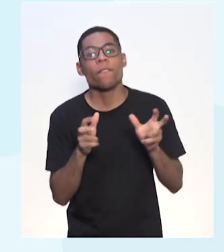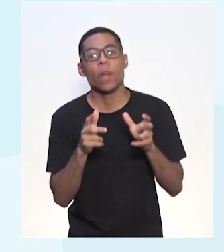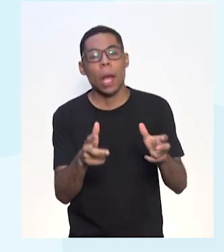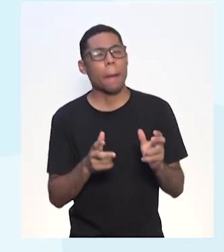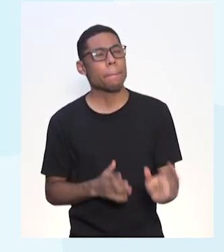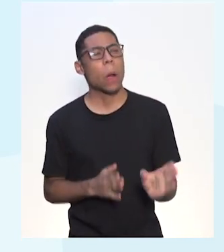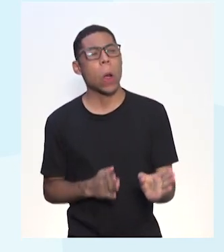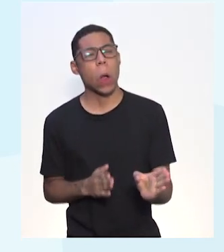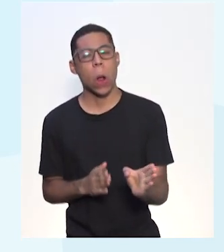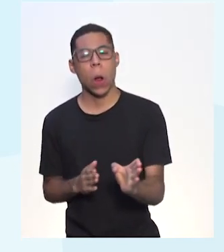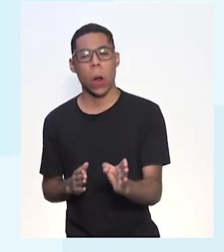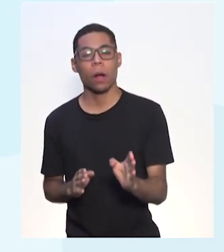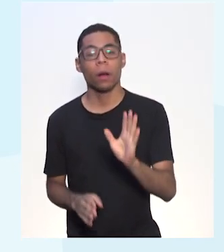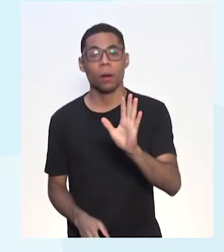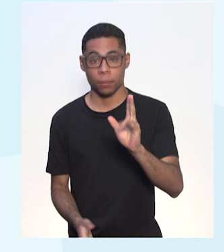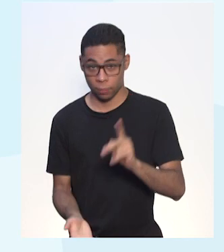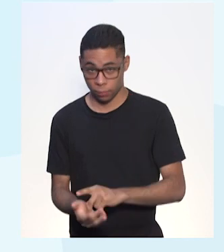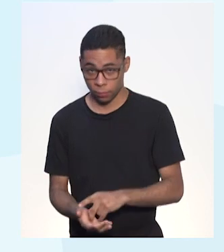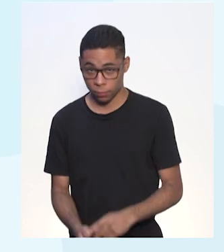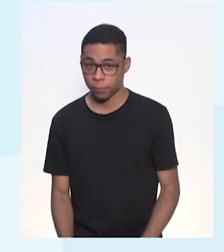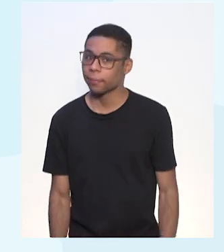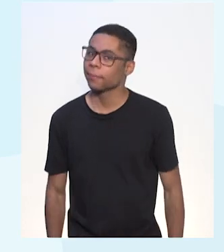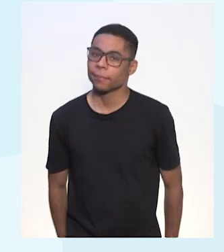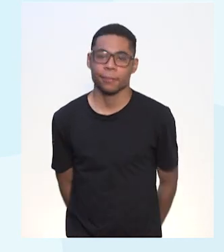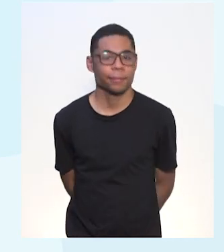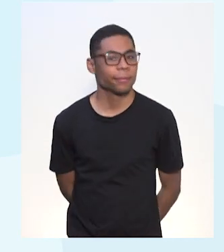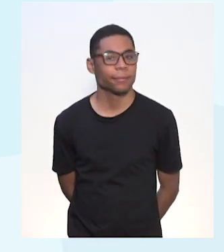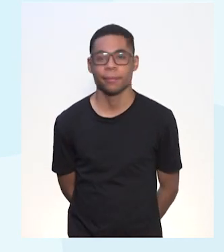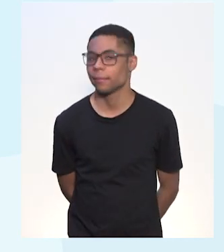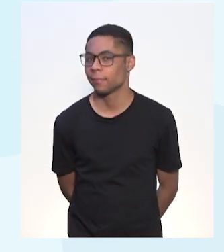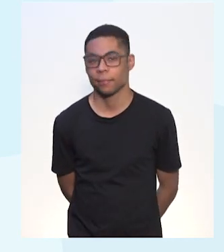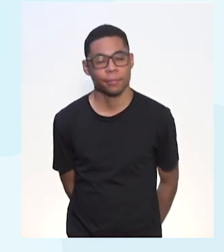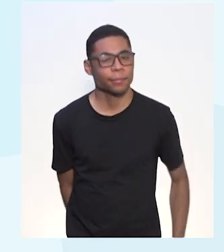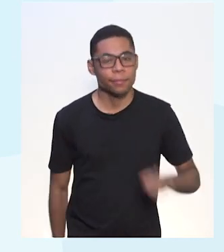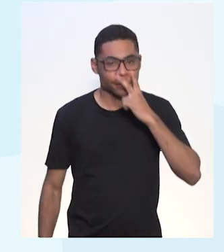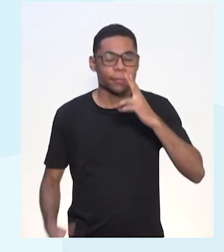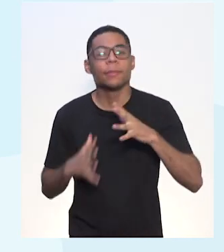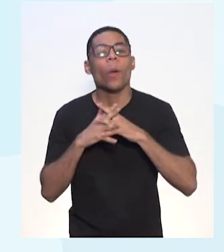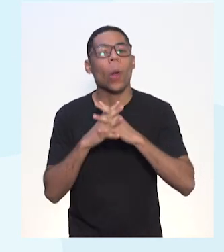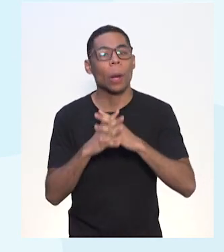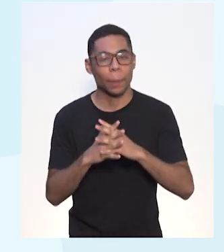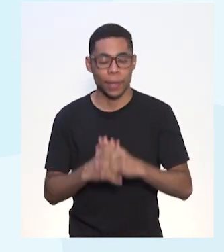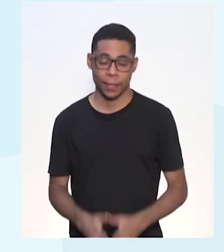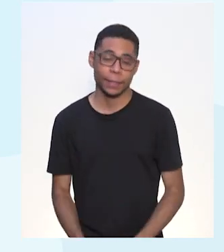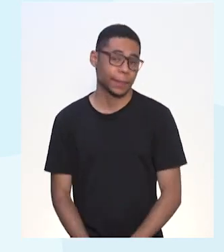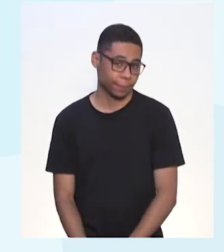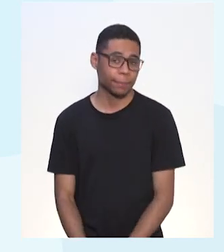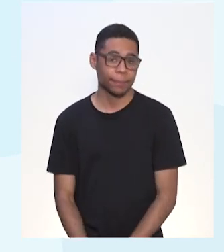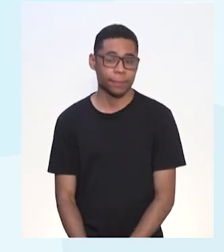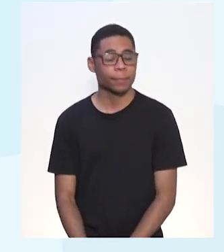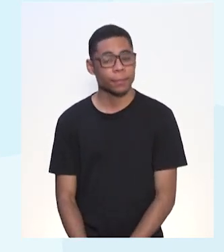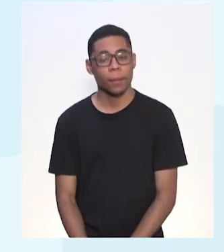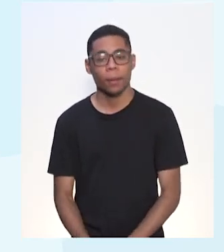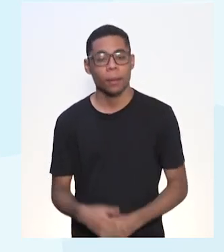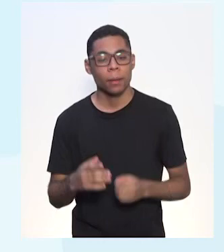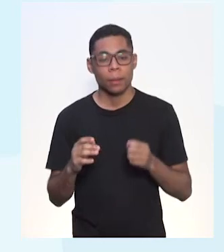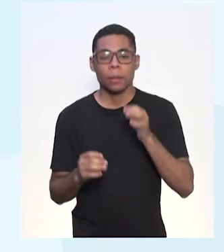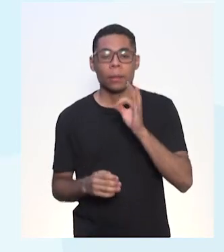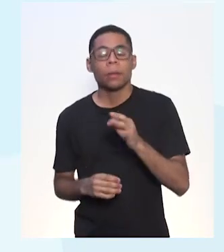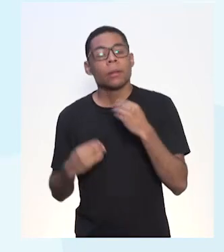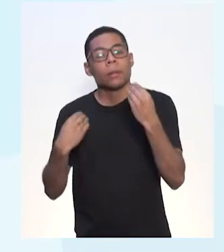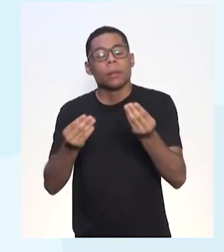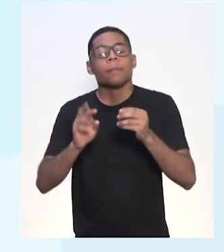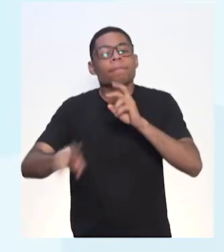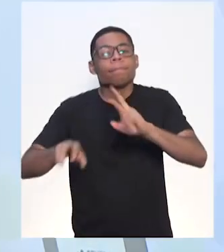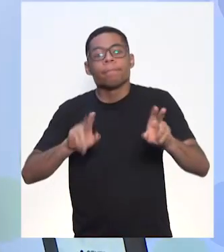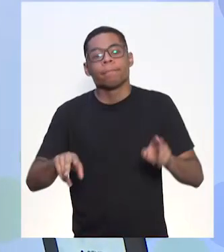gente parte para uma perspectiva real, a coisa fica bem mais complicada. E traz diferentes narrativas,